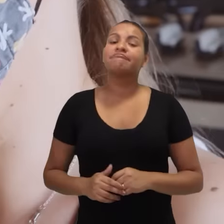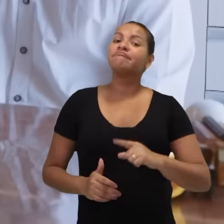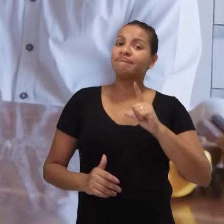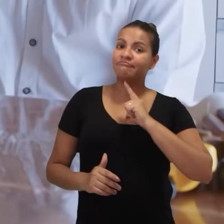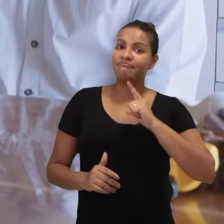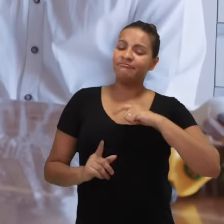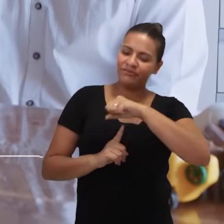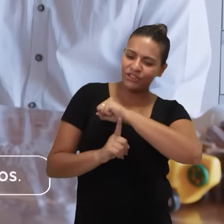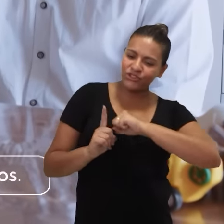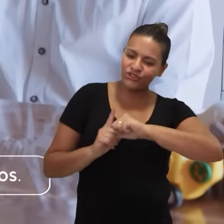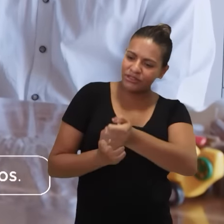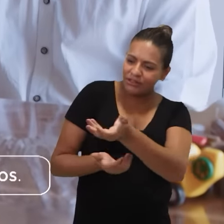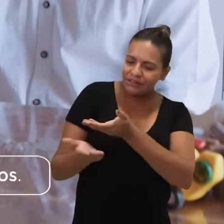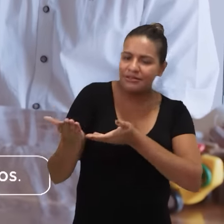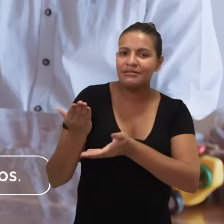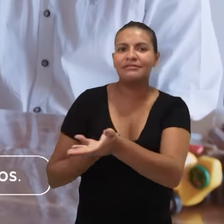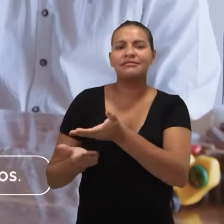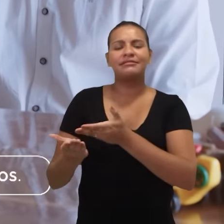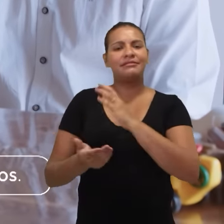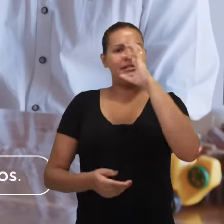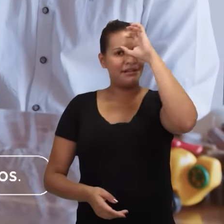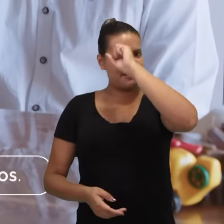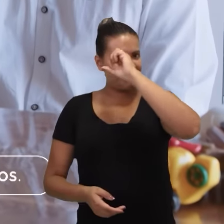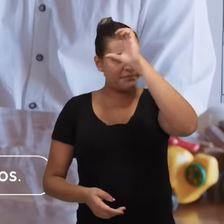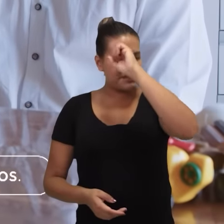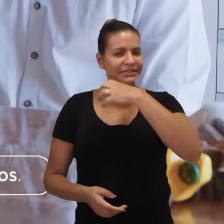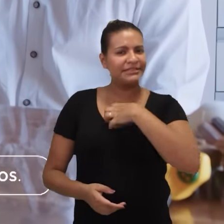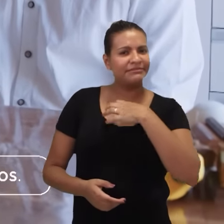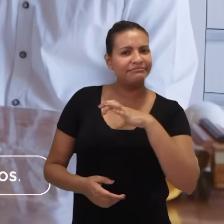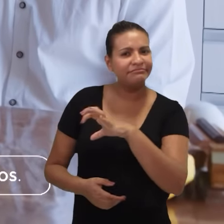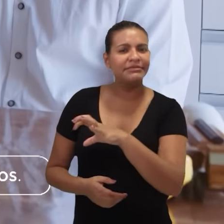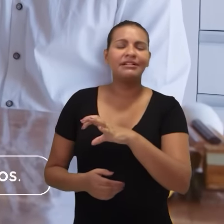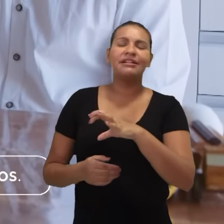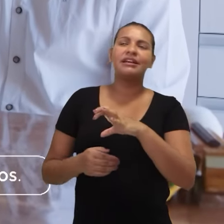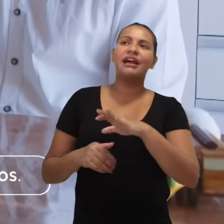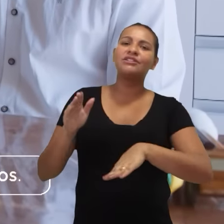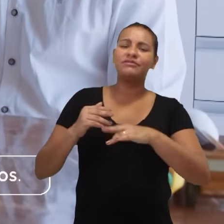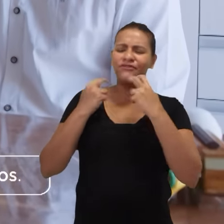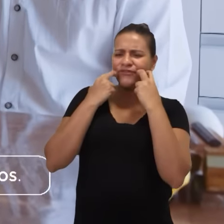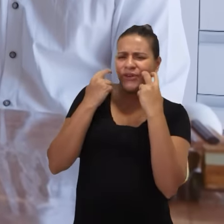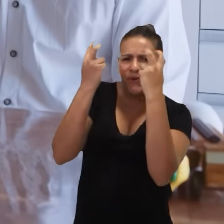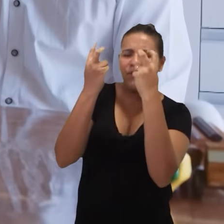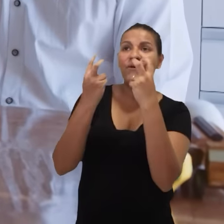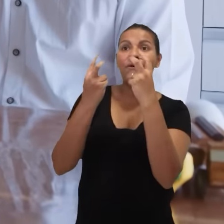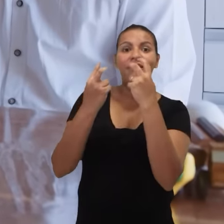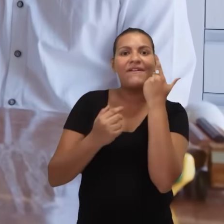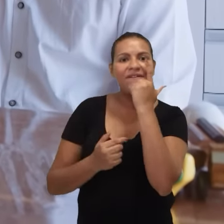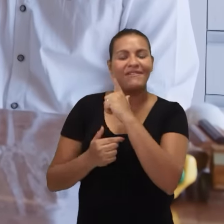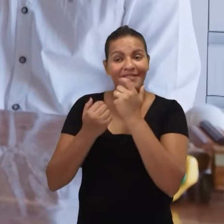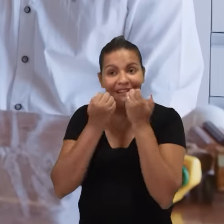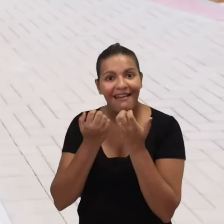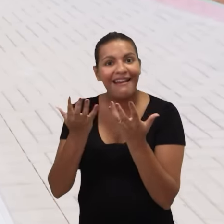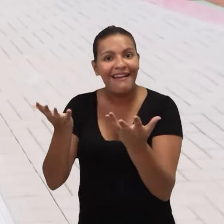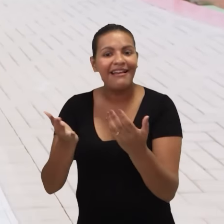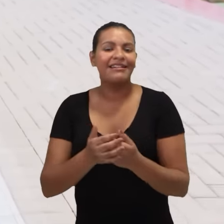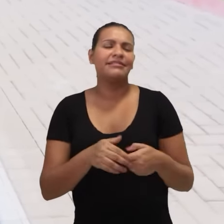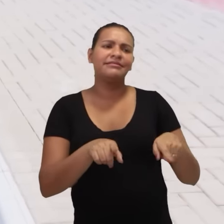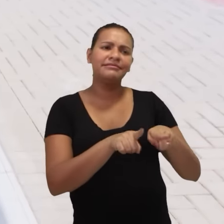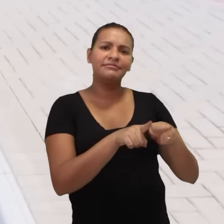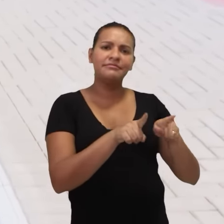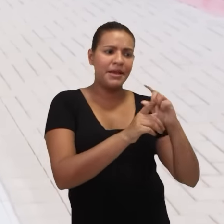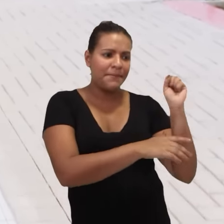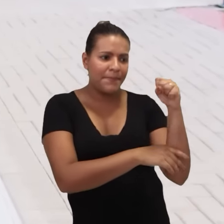cuidar. Socialização, timidez, né? Até na parte motora, isso, né? Isso. Tudo